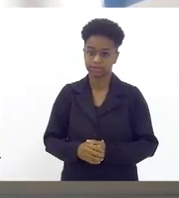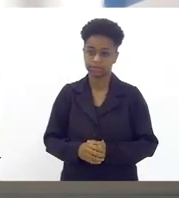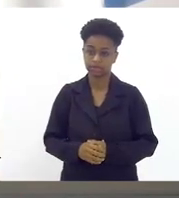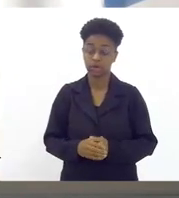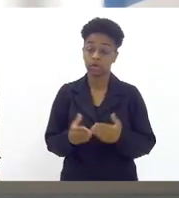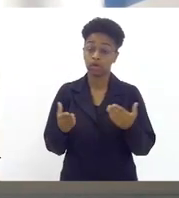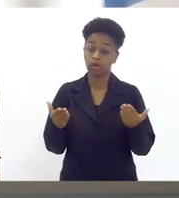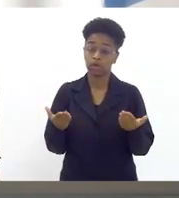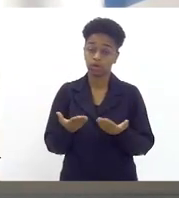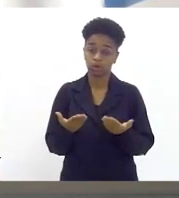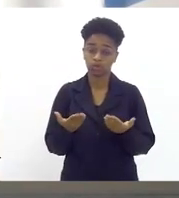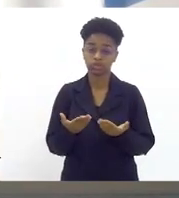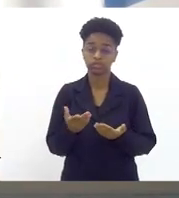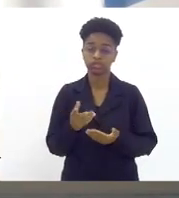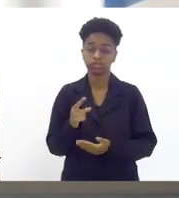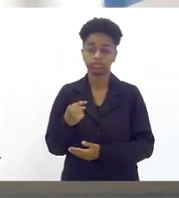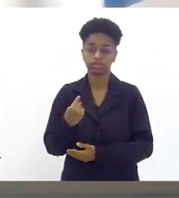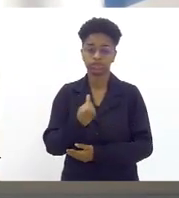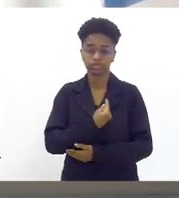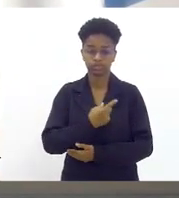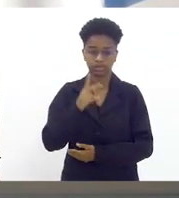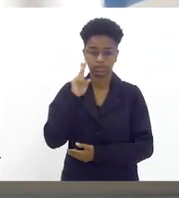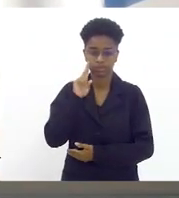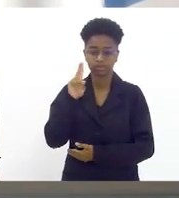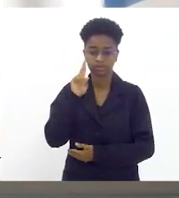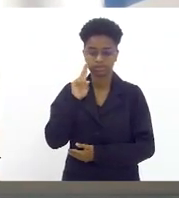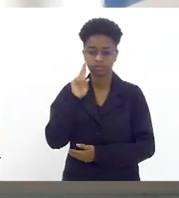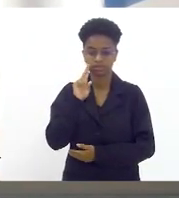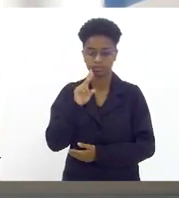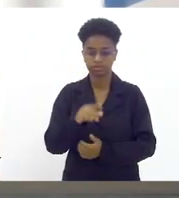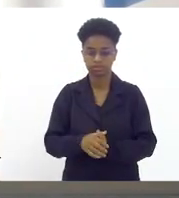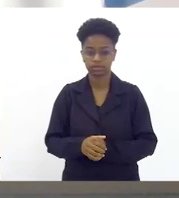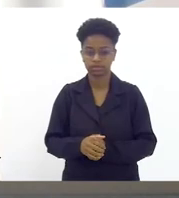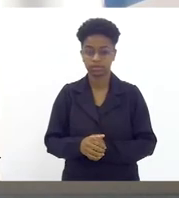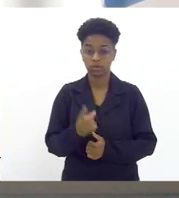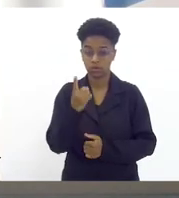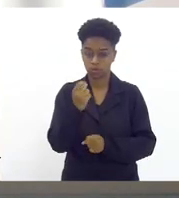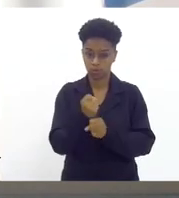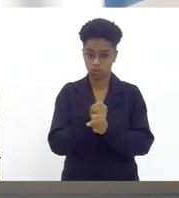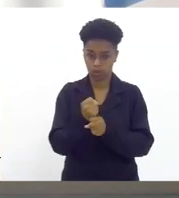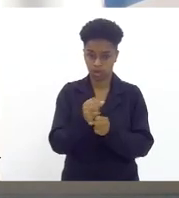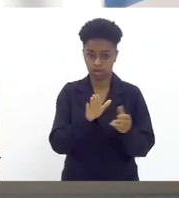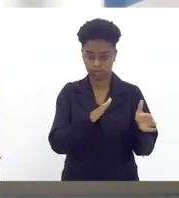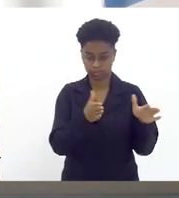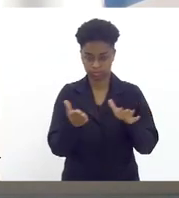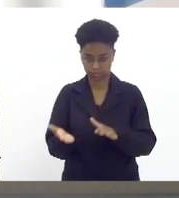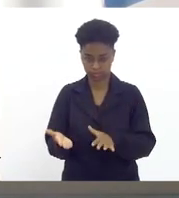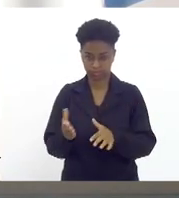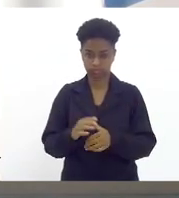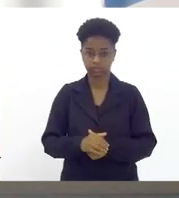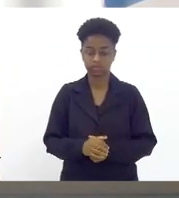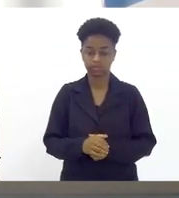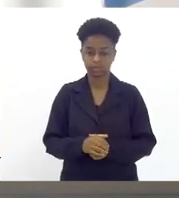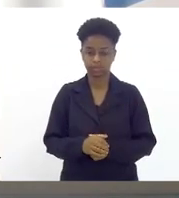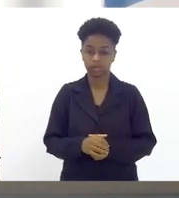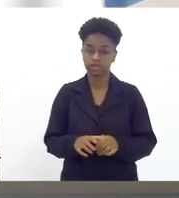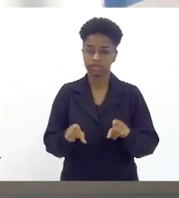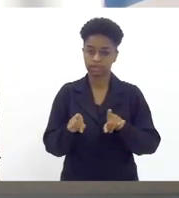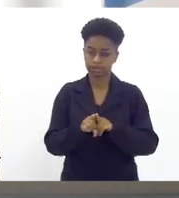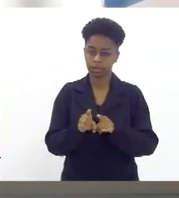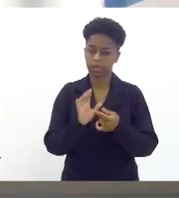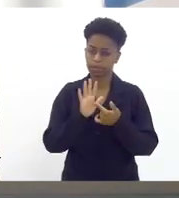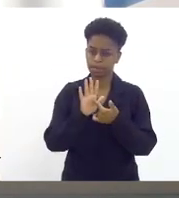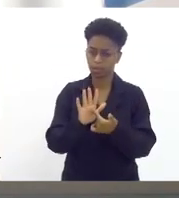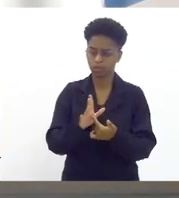a gente lembra um ano da sua partida e afirma a sua